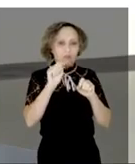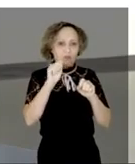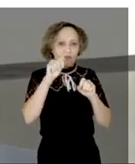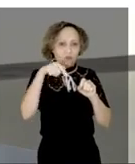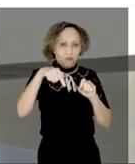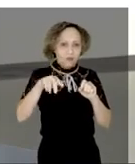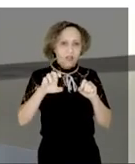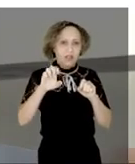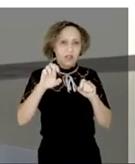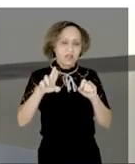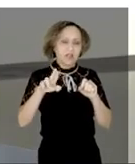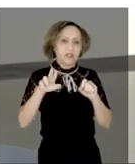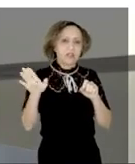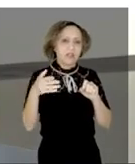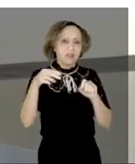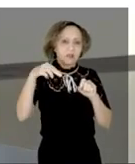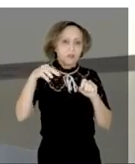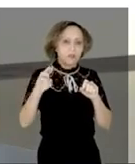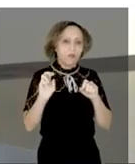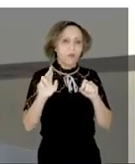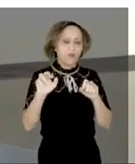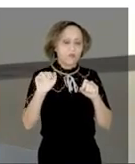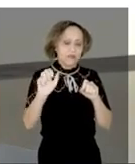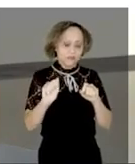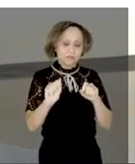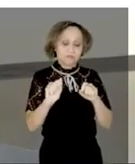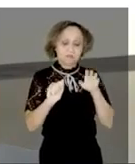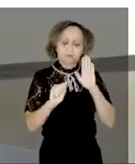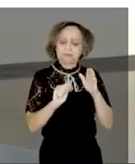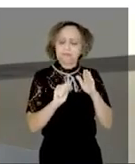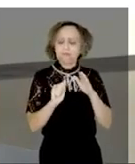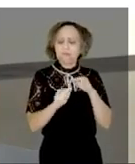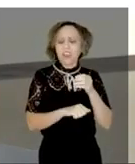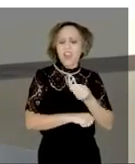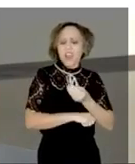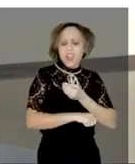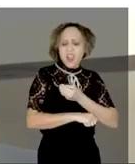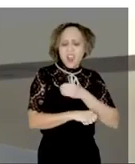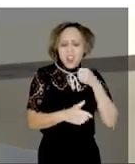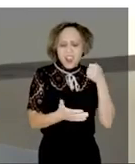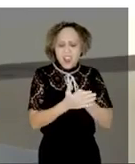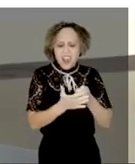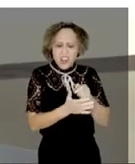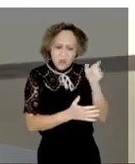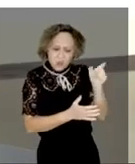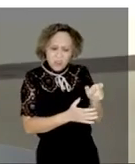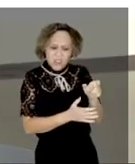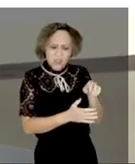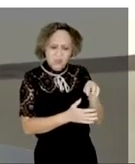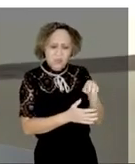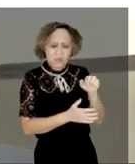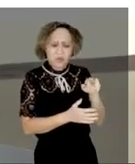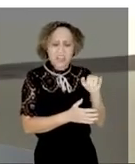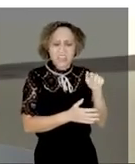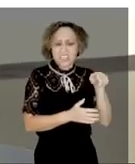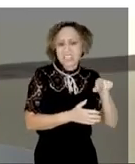A personagem principal nessa noite, portanto, é a democracia.